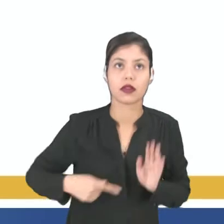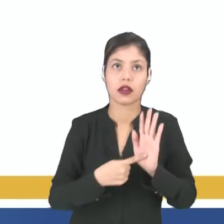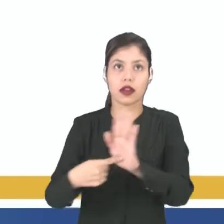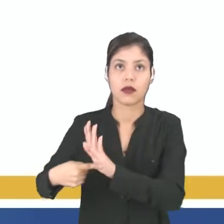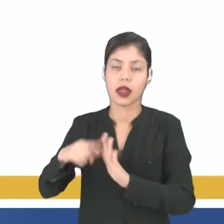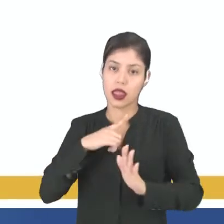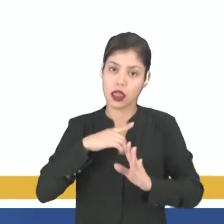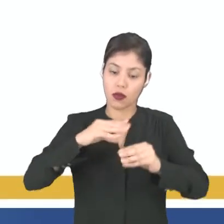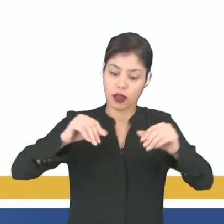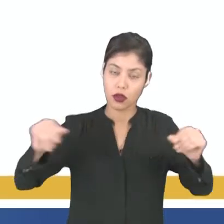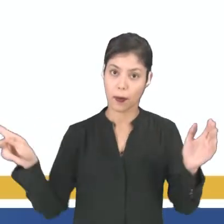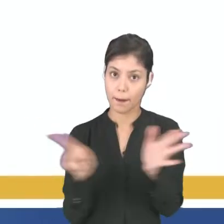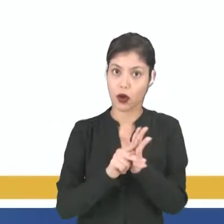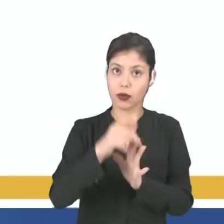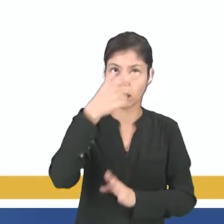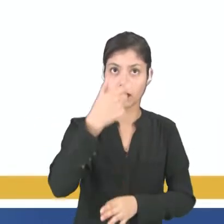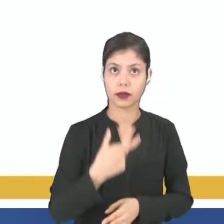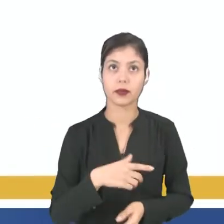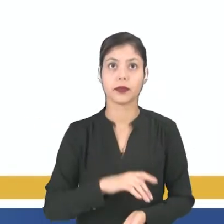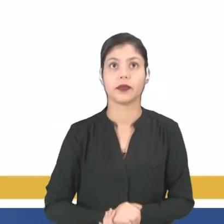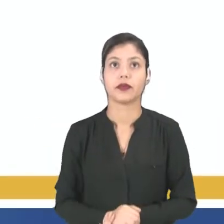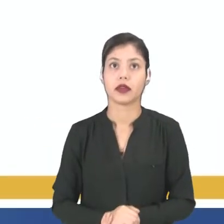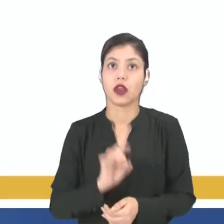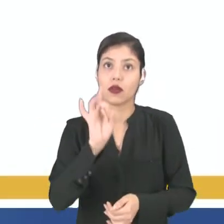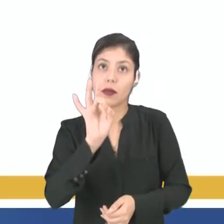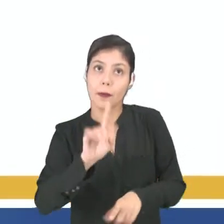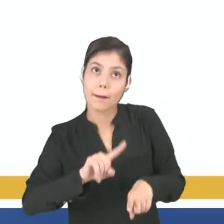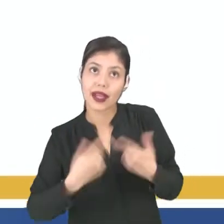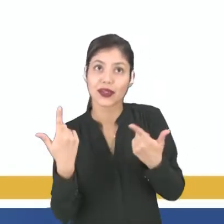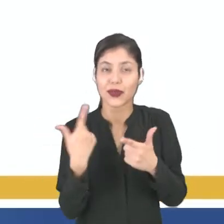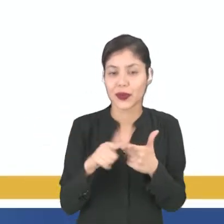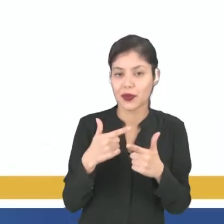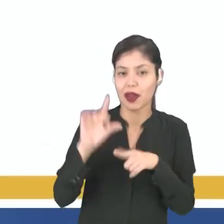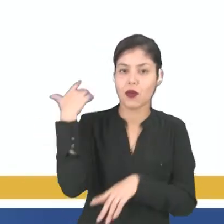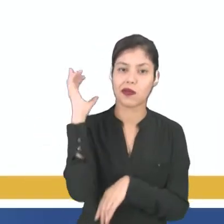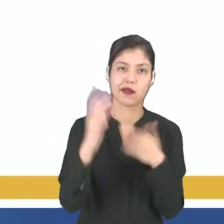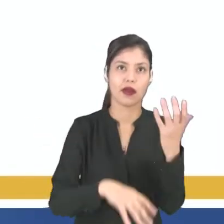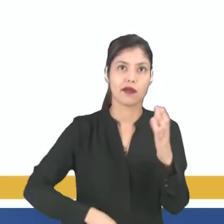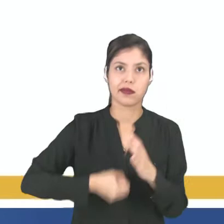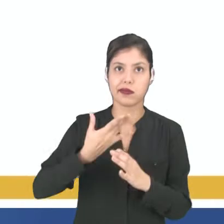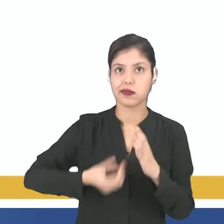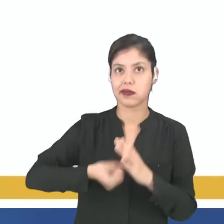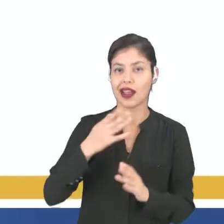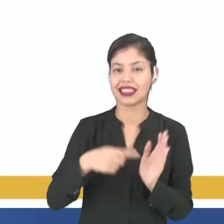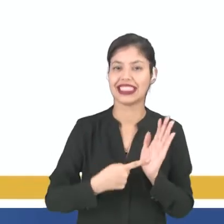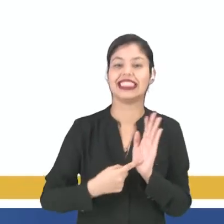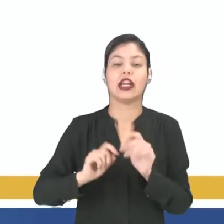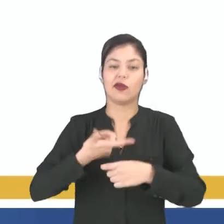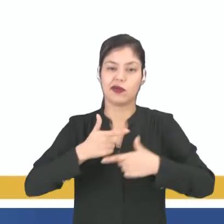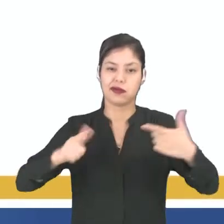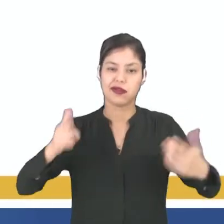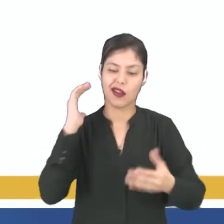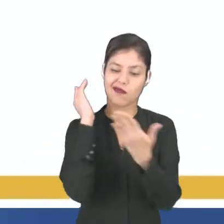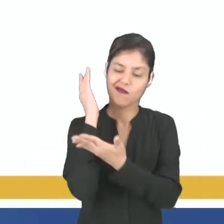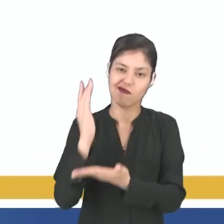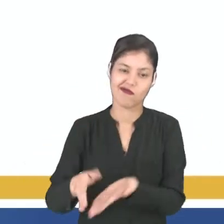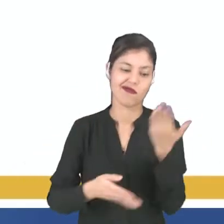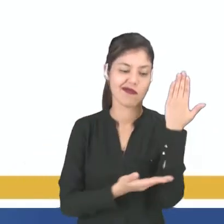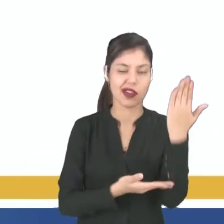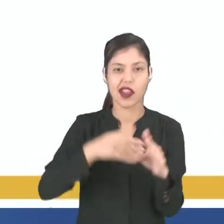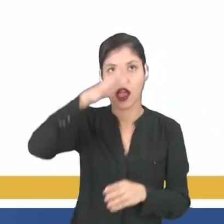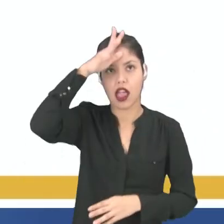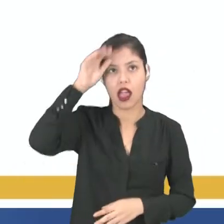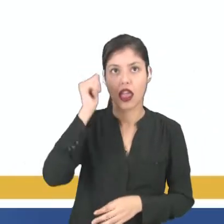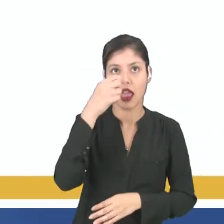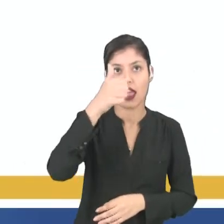a ocupação do território. No entanto, os problemas ambientais gerados são desastrosos. A área desmatada da Amazônia